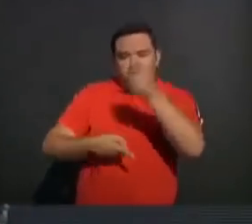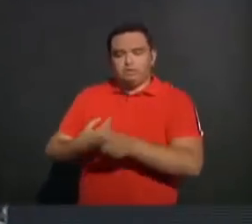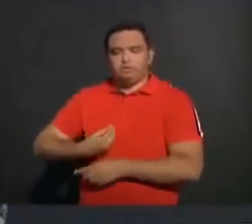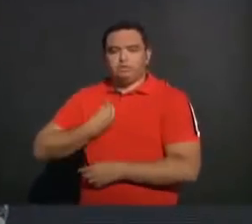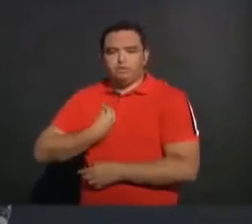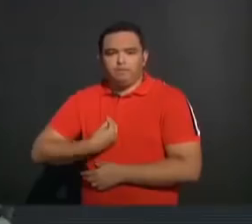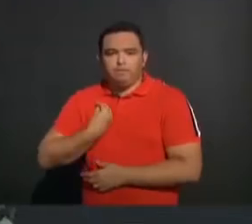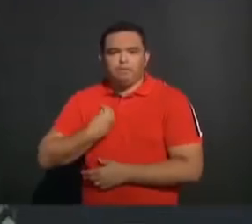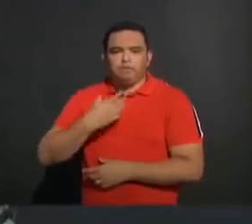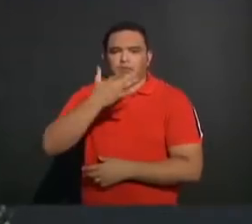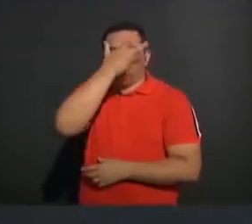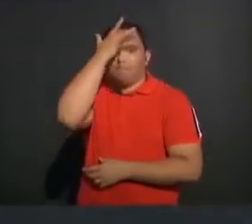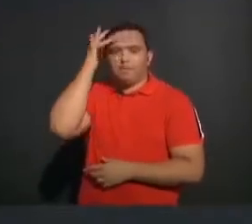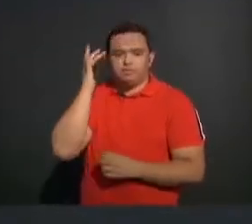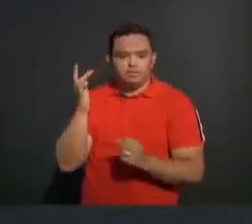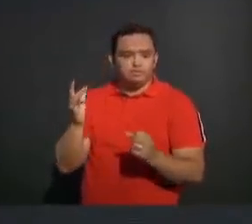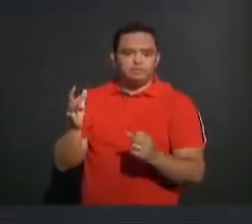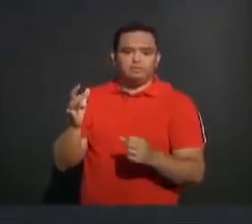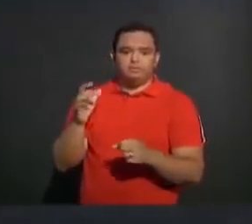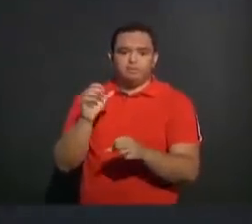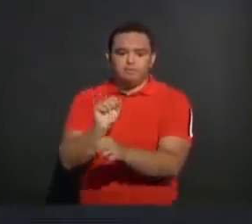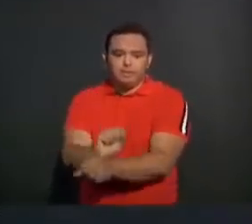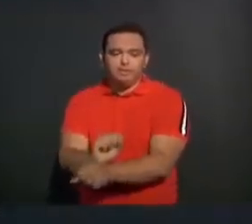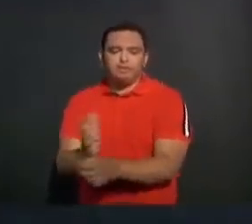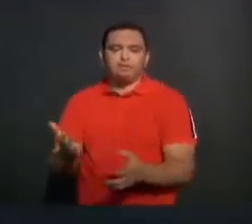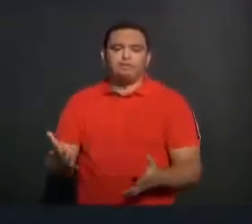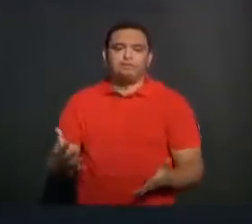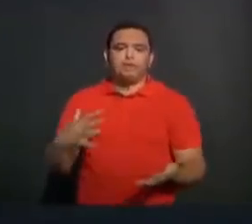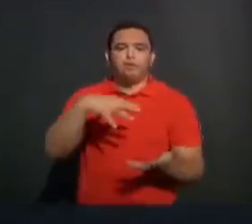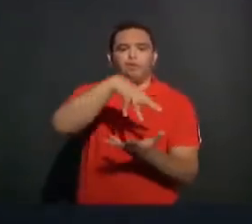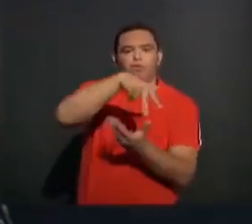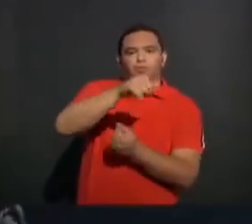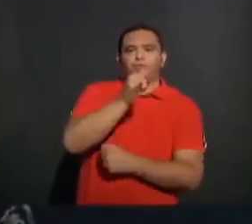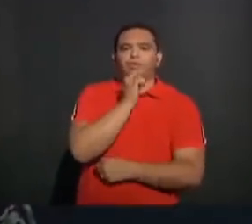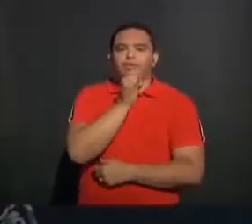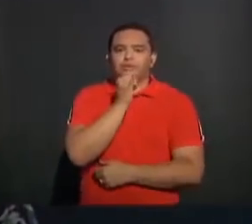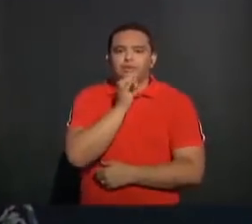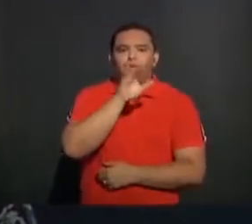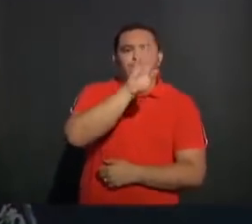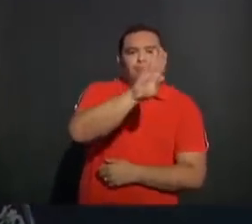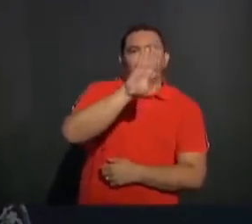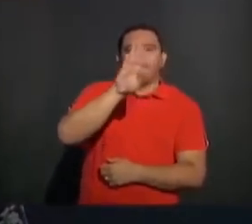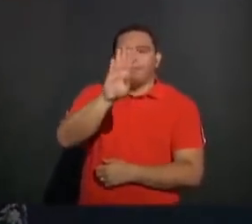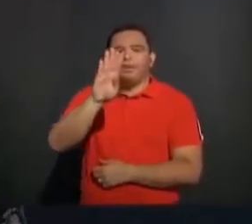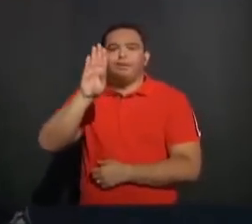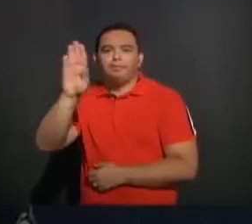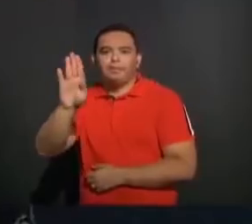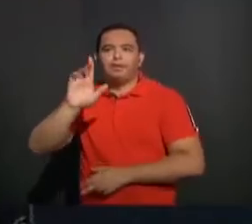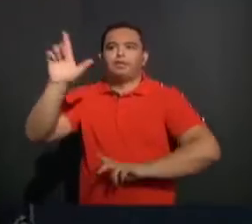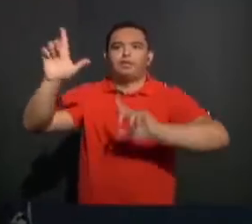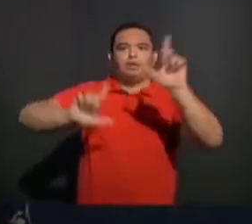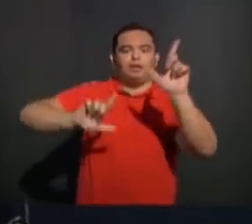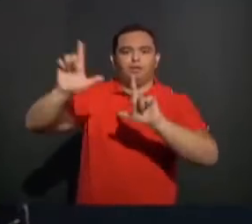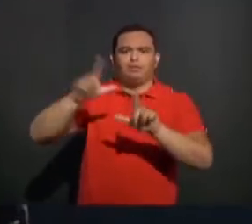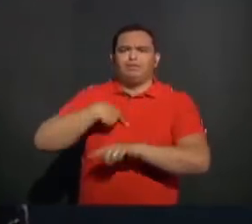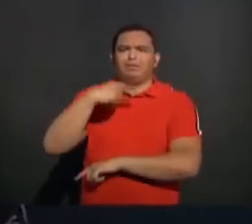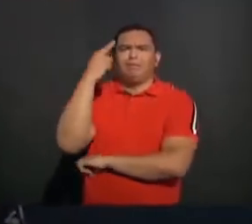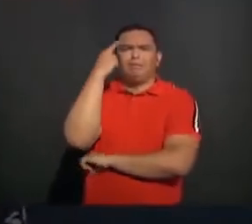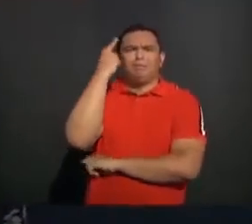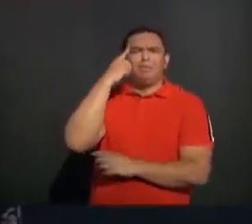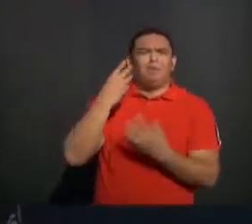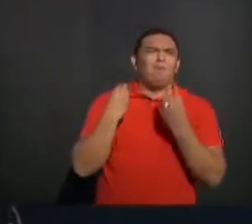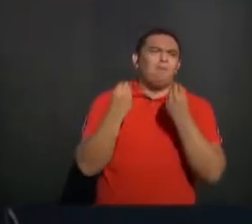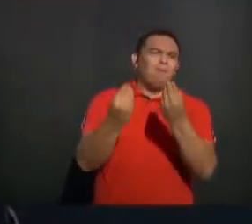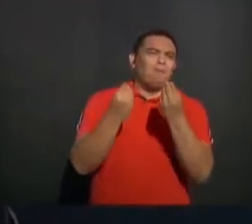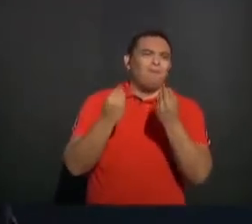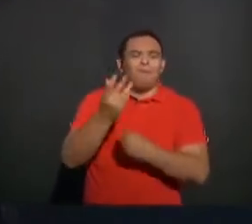atual. Então, por exemplo, sabe o que é o mundo? BBB. Não entra na minha cabeça uma pessoa que quer seguir